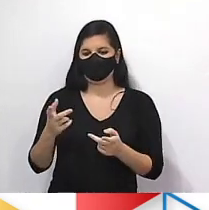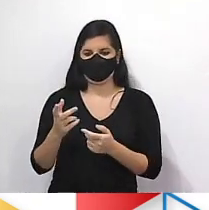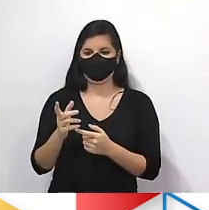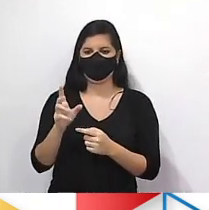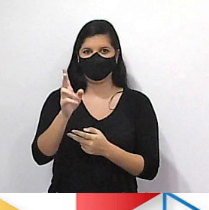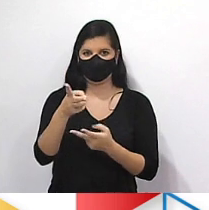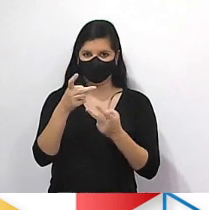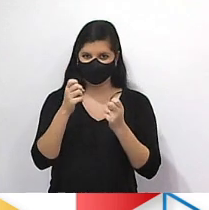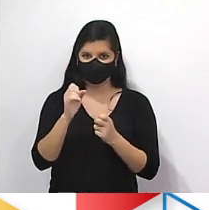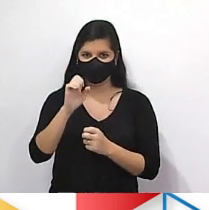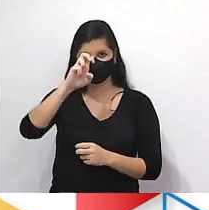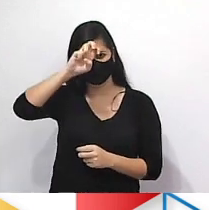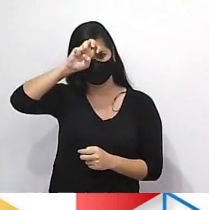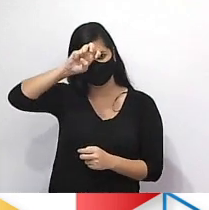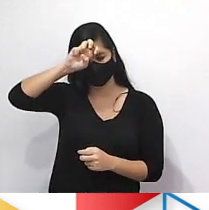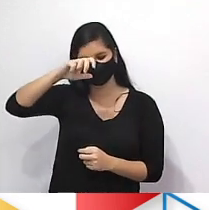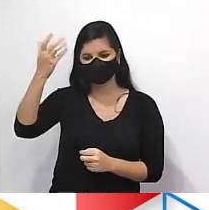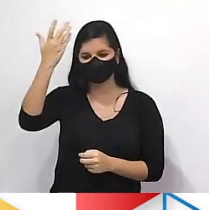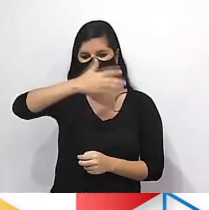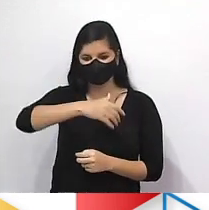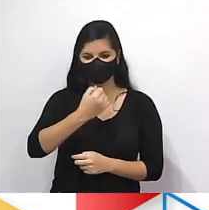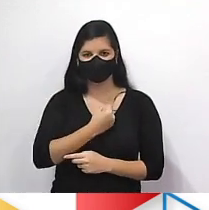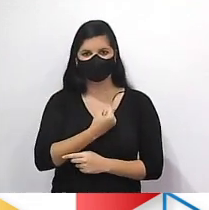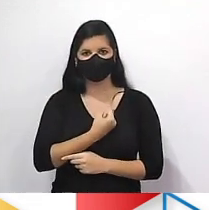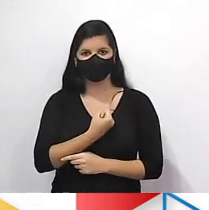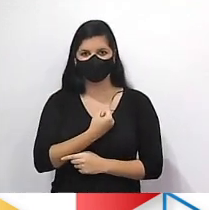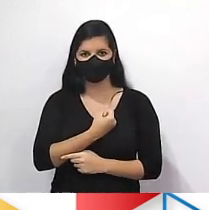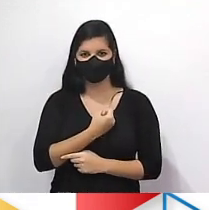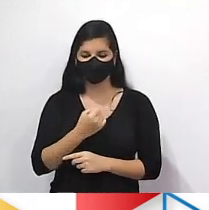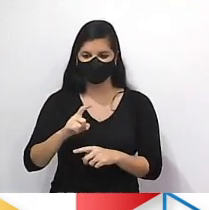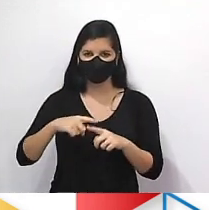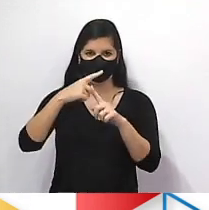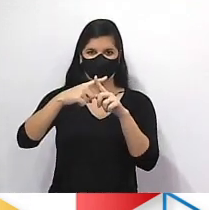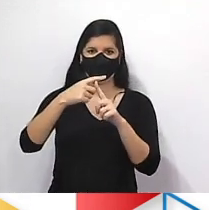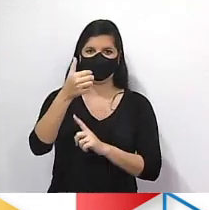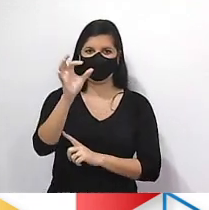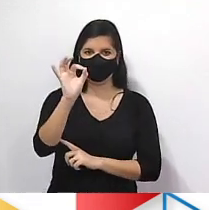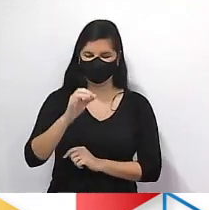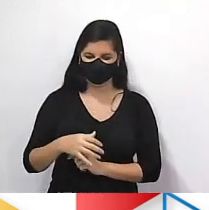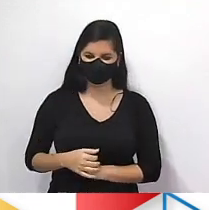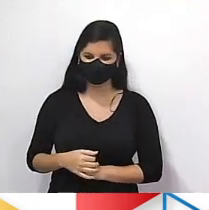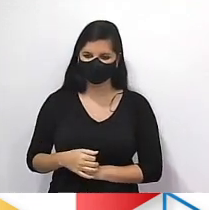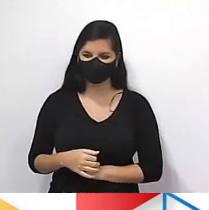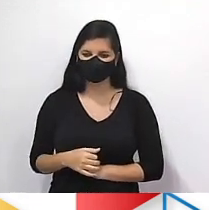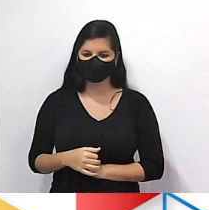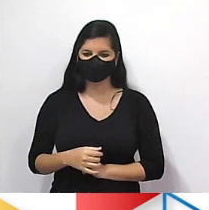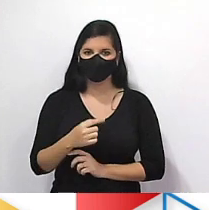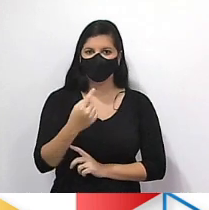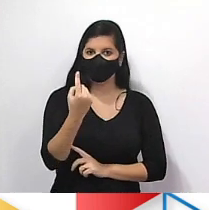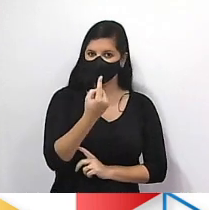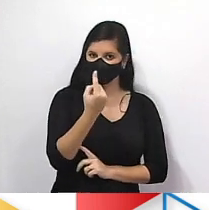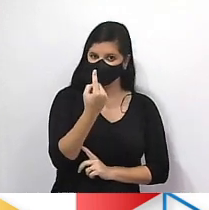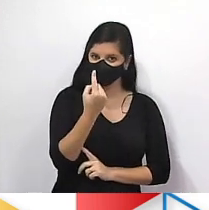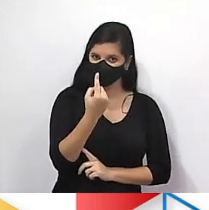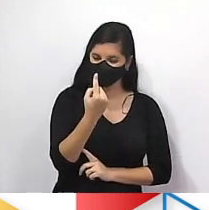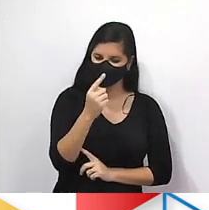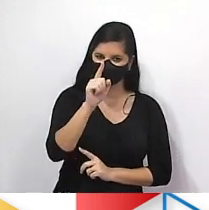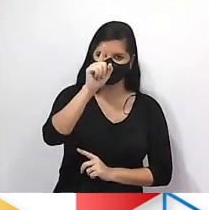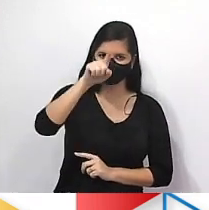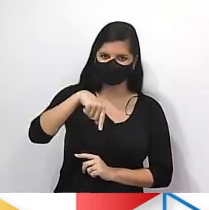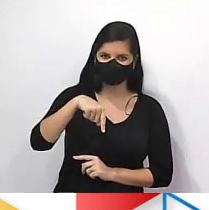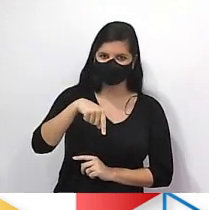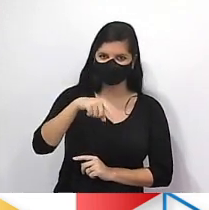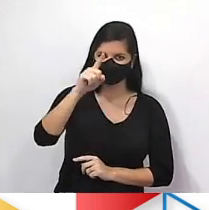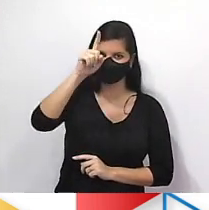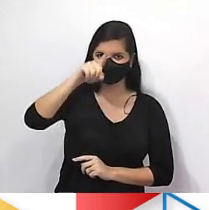símbolos egípcios que representavam os números múltiplos de 10, tá bom? Então, ó, o primeiro é esse corte aí, que